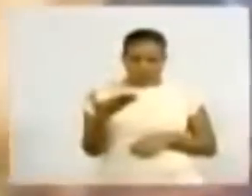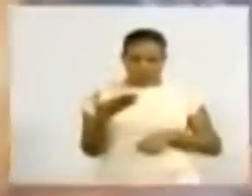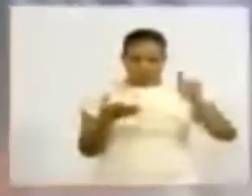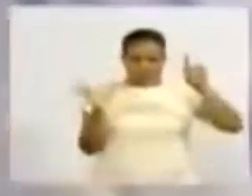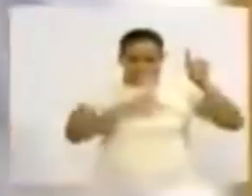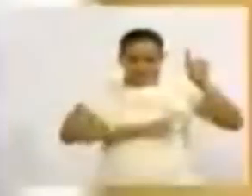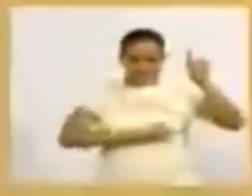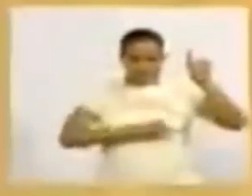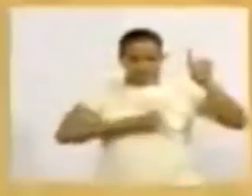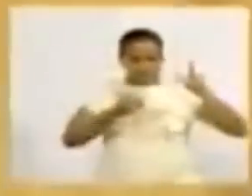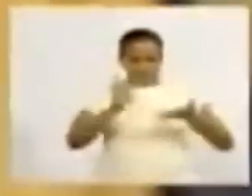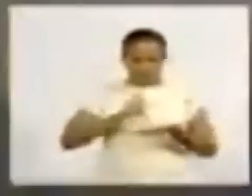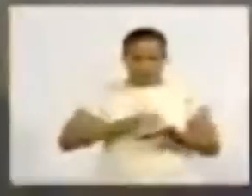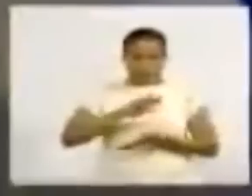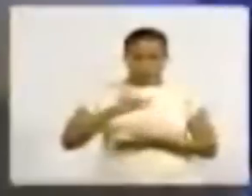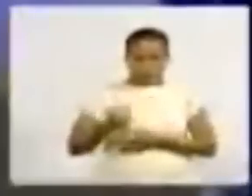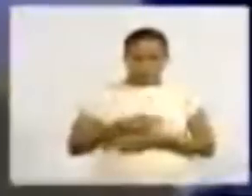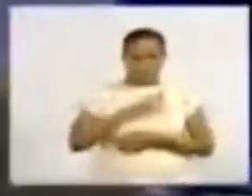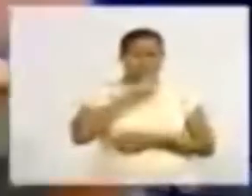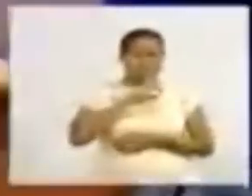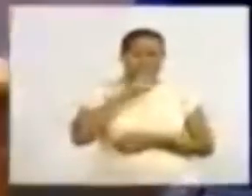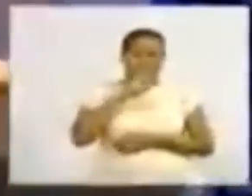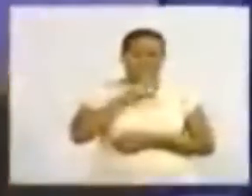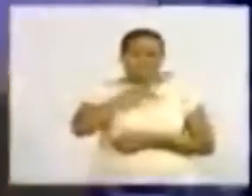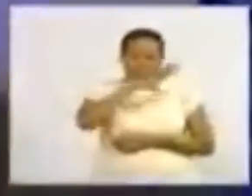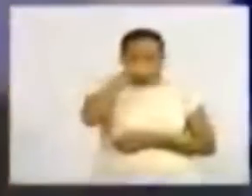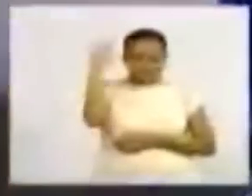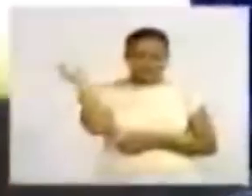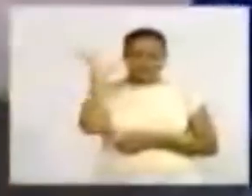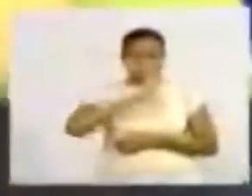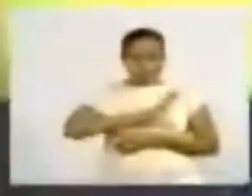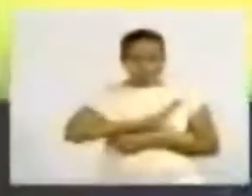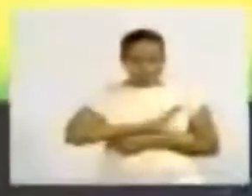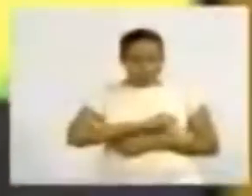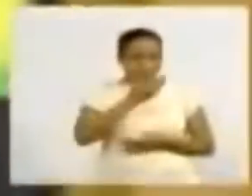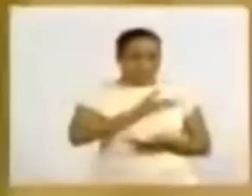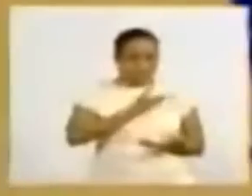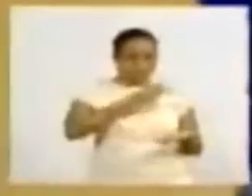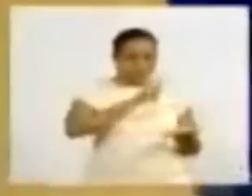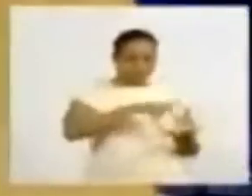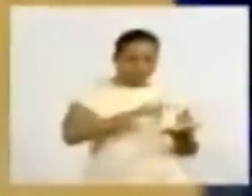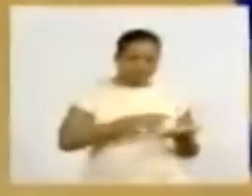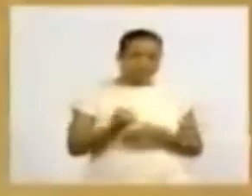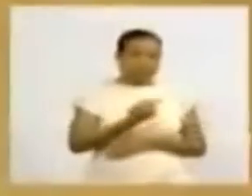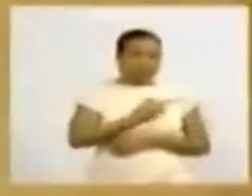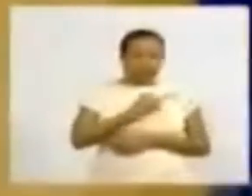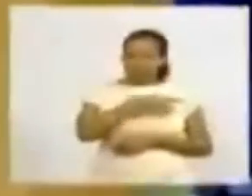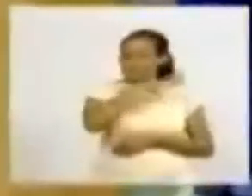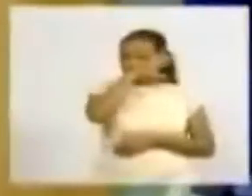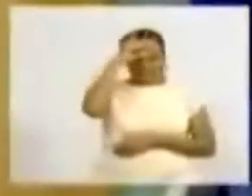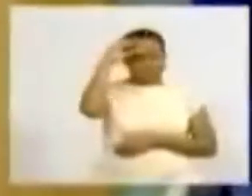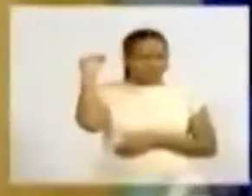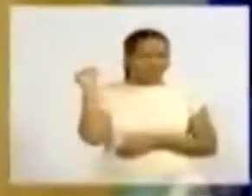jeito certo, quando ninguém pode esquecer alguém que lhe deu uma segunda chance, nós nunca na vida vamos